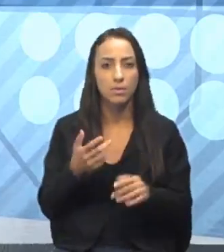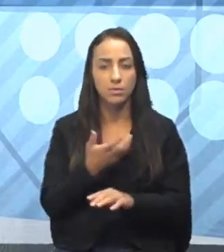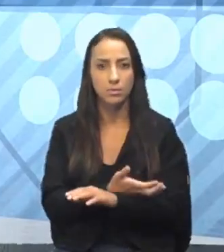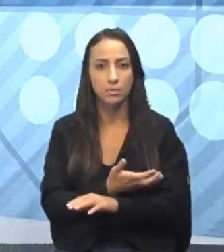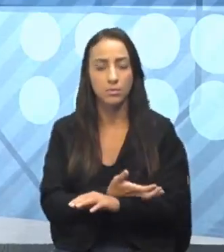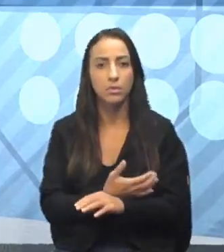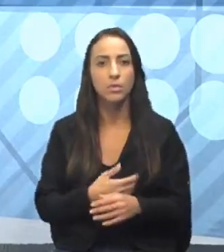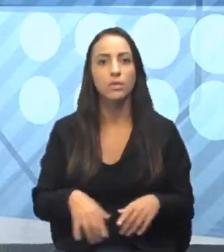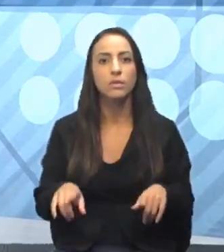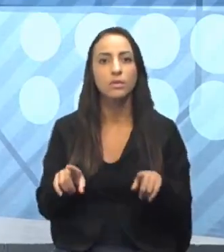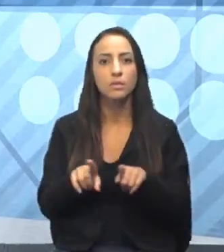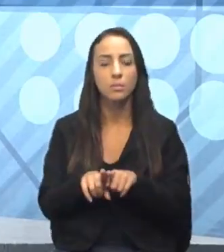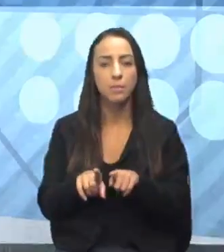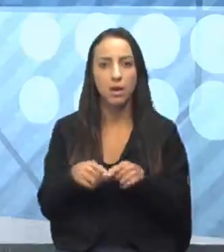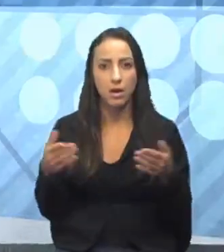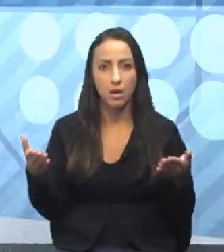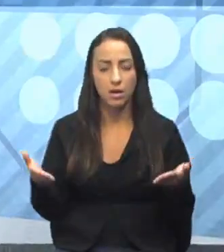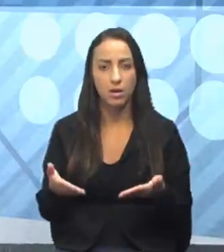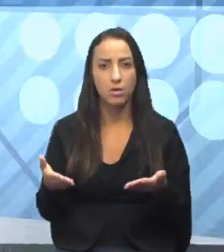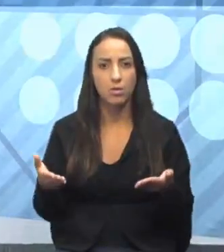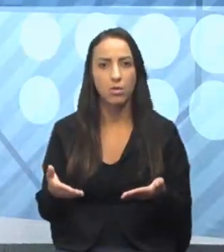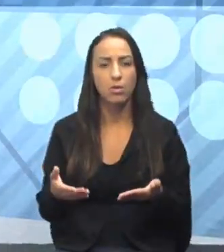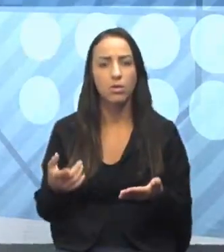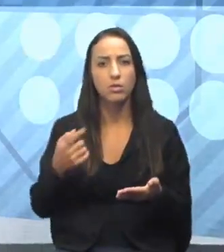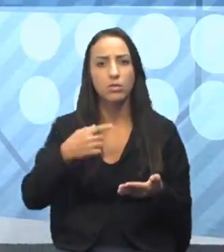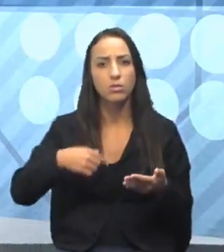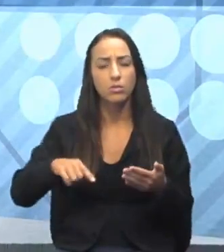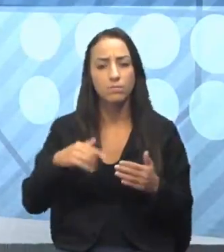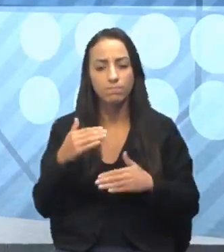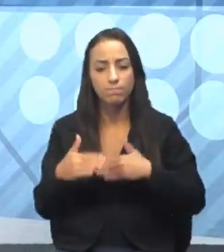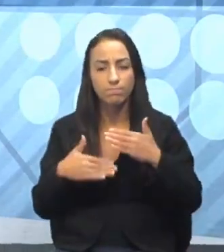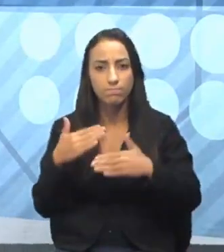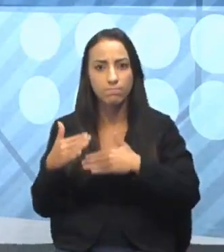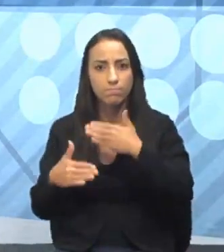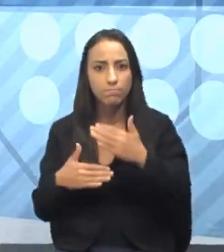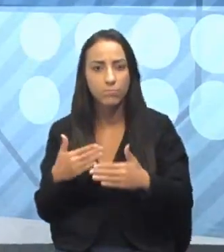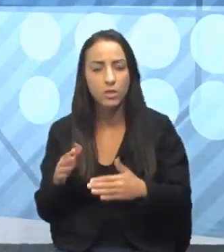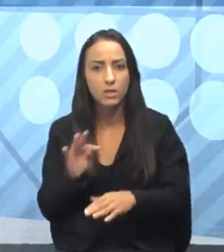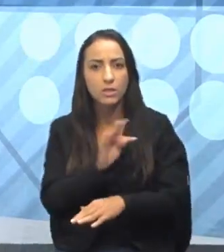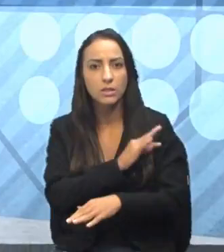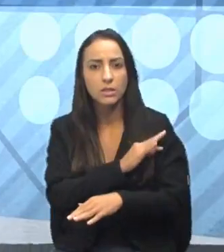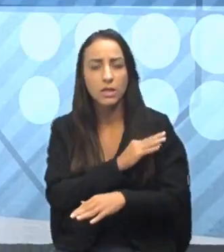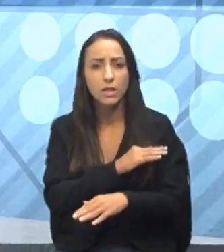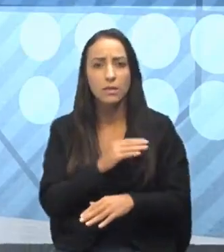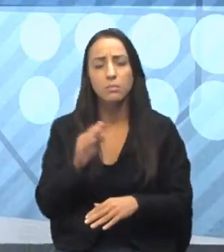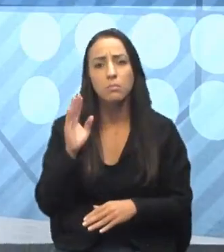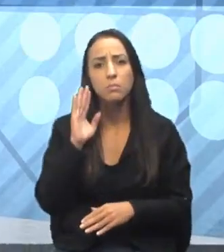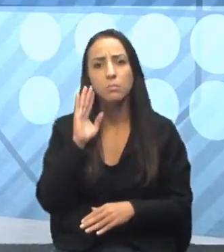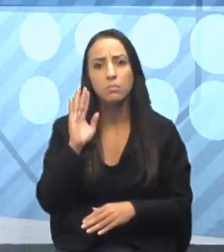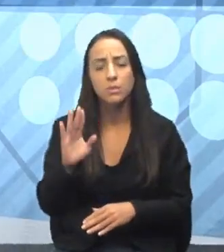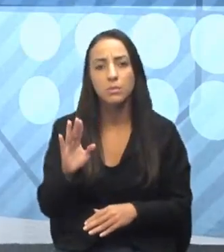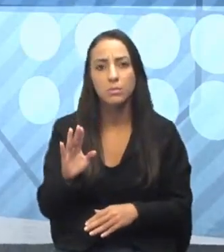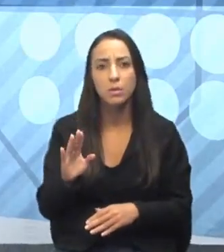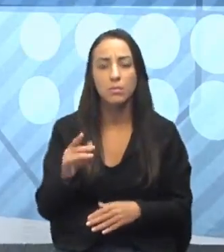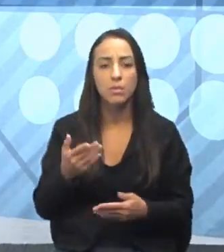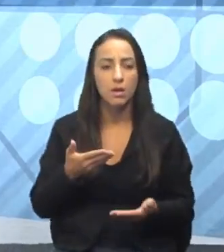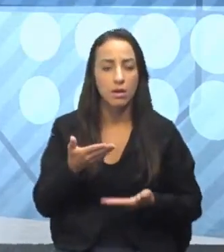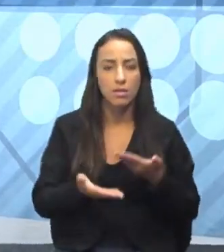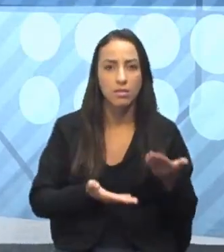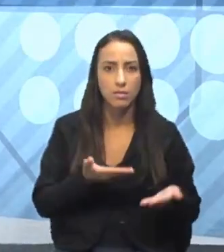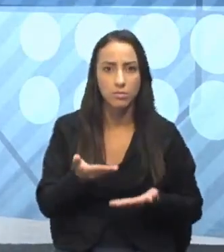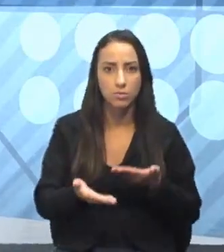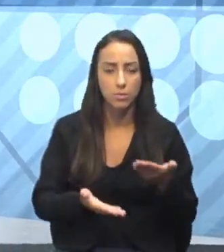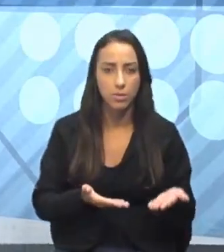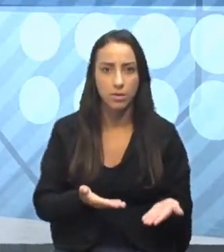disciplina. É neste momento que nós vamos desenvolver técnicas fundamentais para atendimento